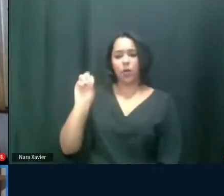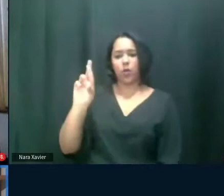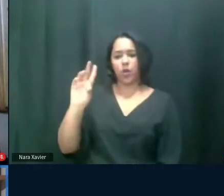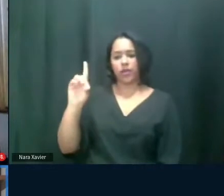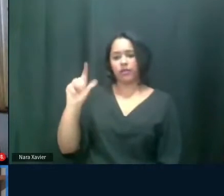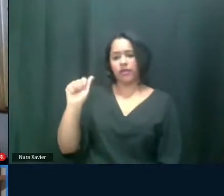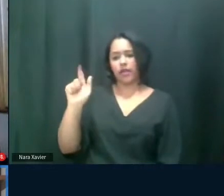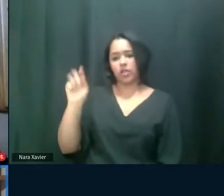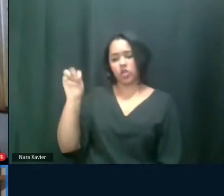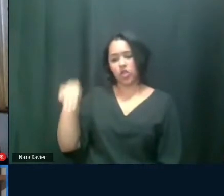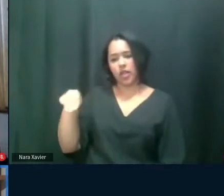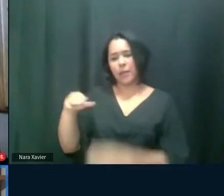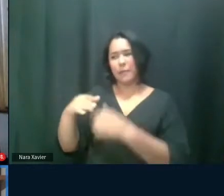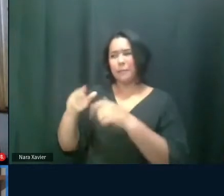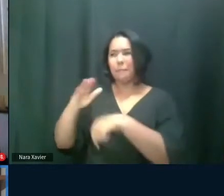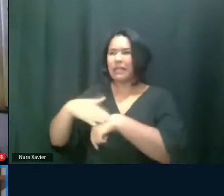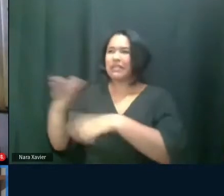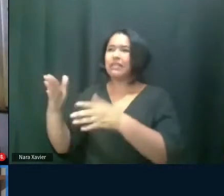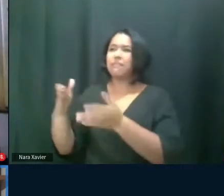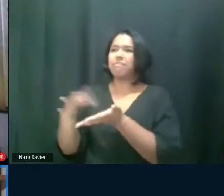visão mais